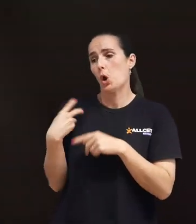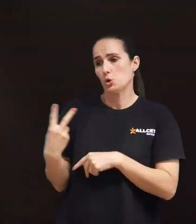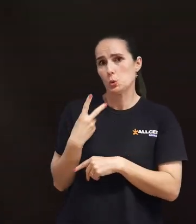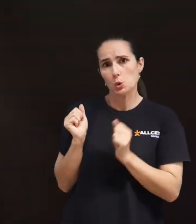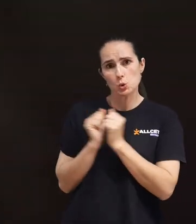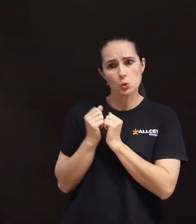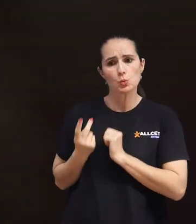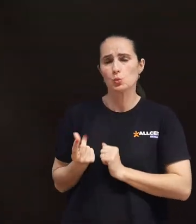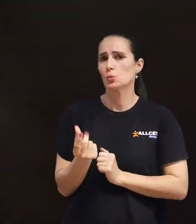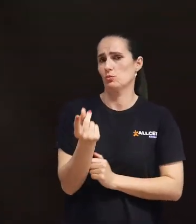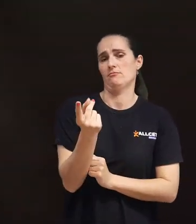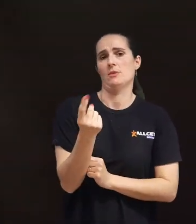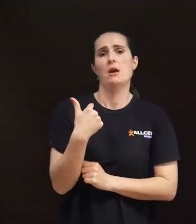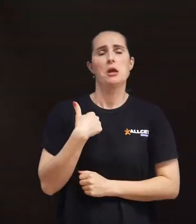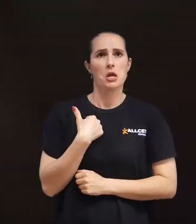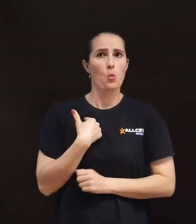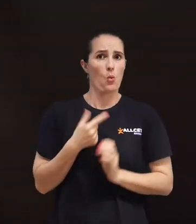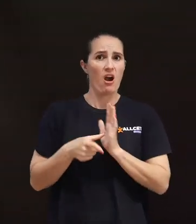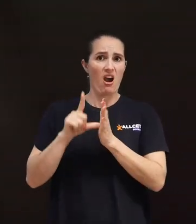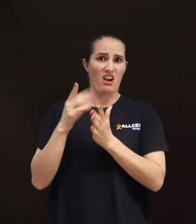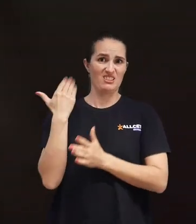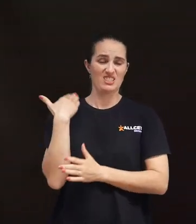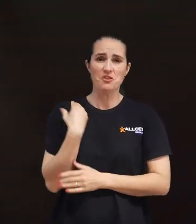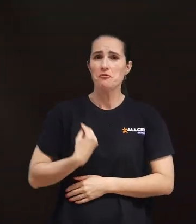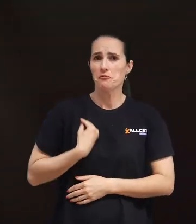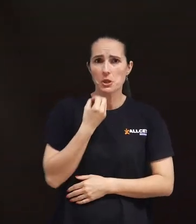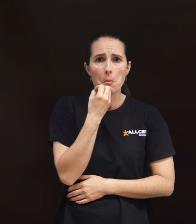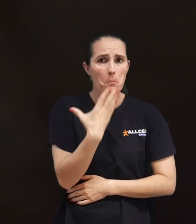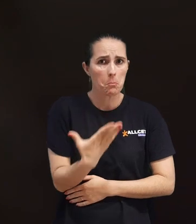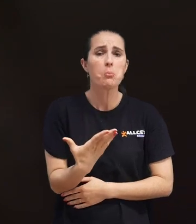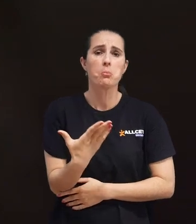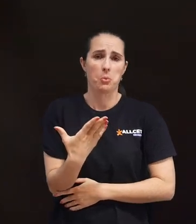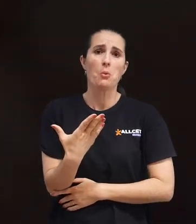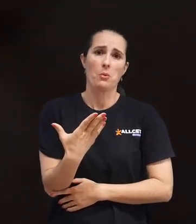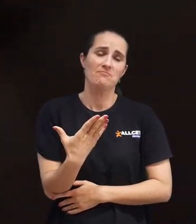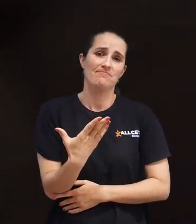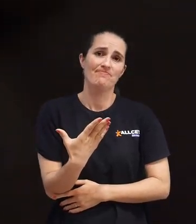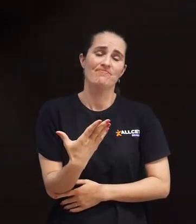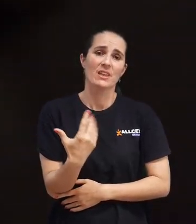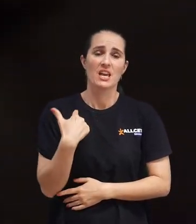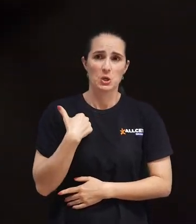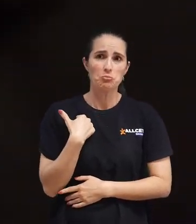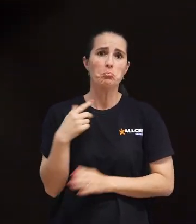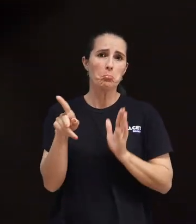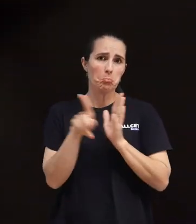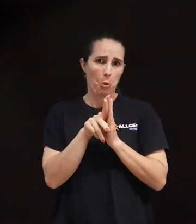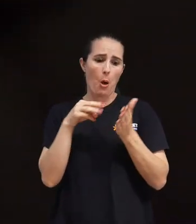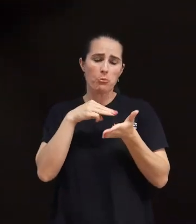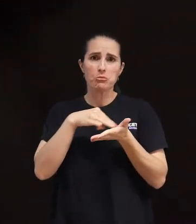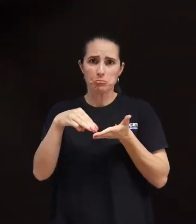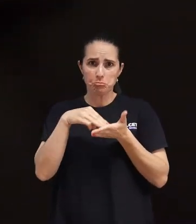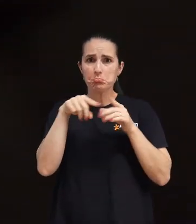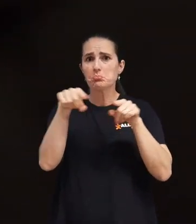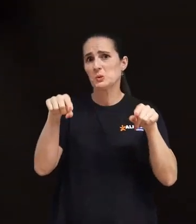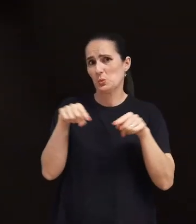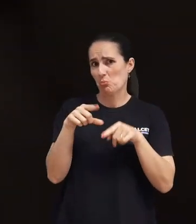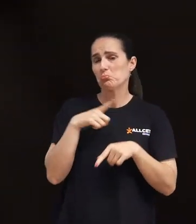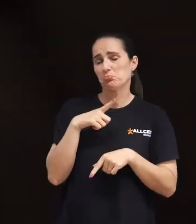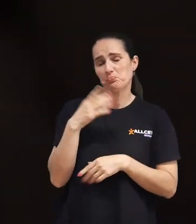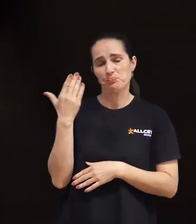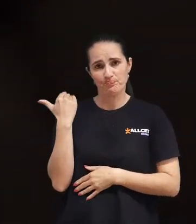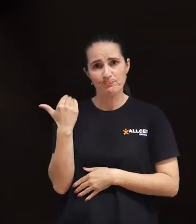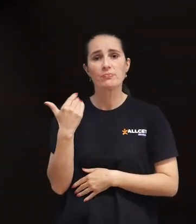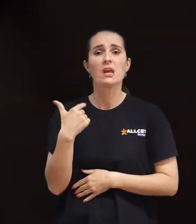demorei anos para perceber. O que aconteceu é que ele... aí é que está o grande problema. Ele era muito